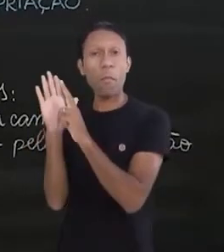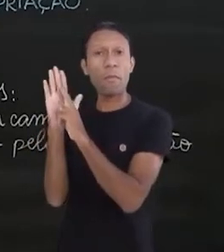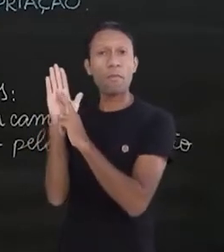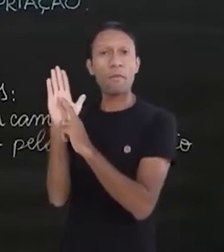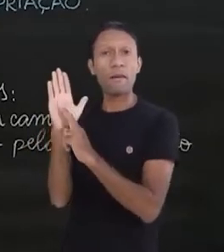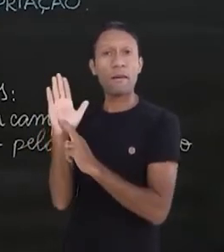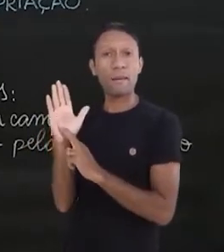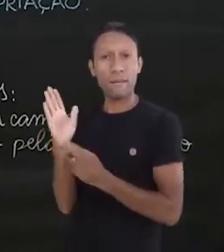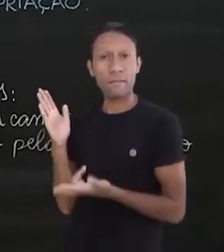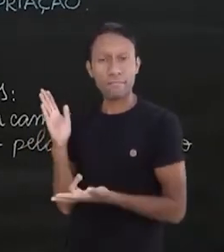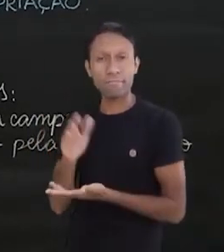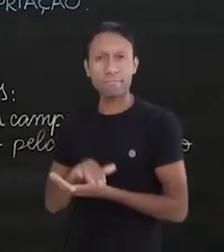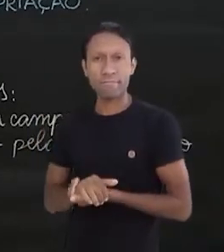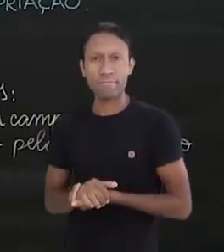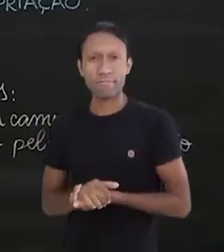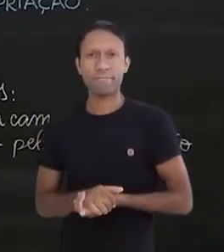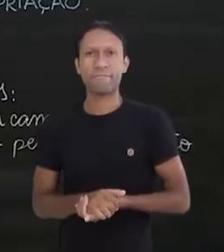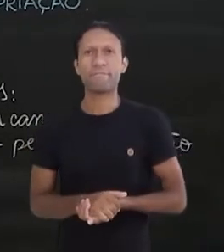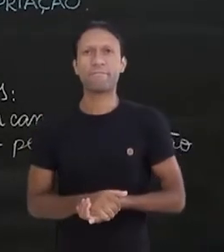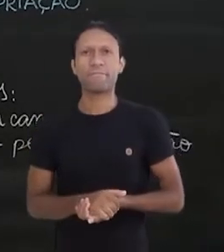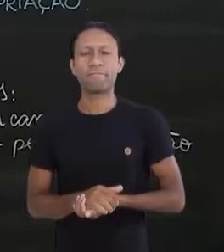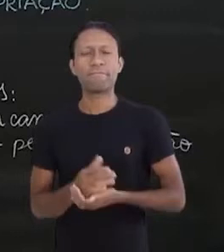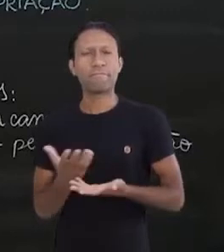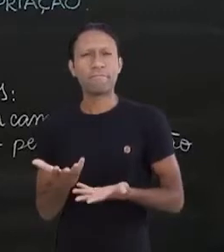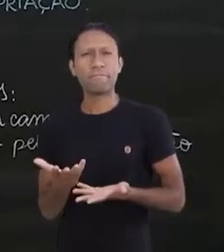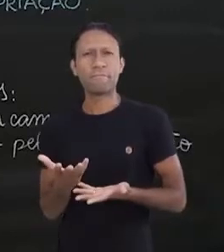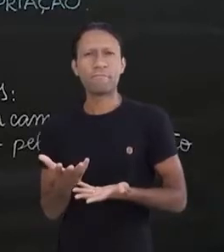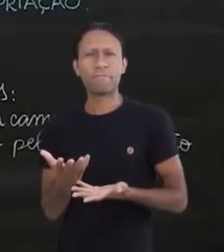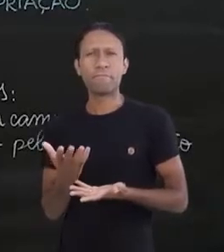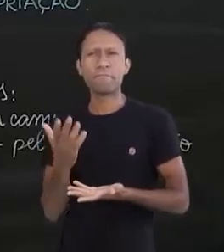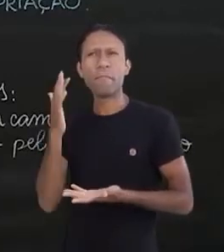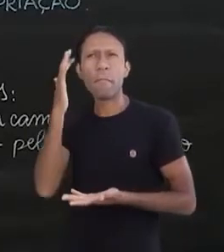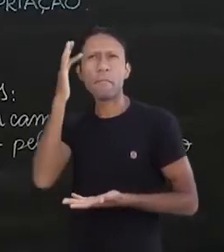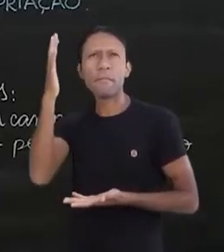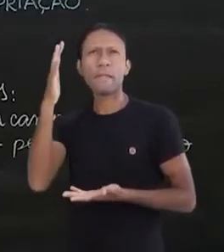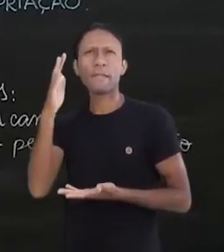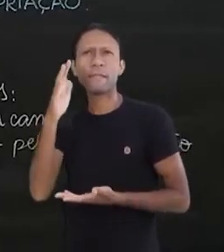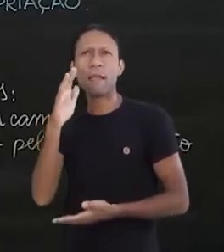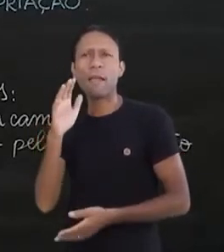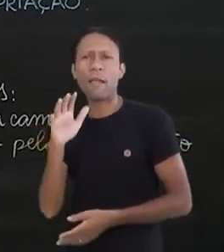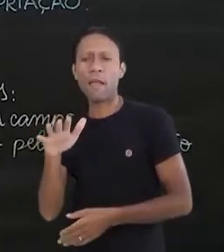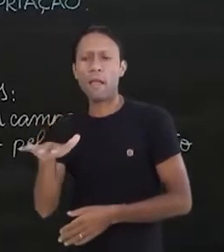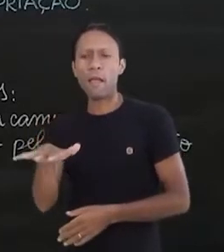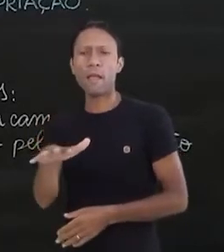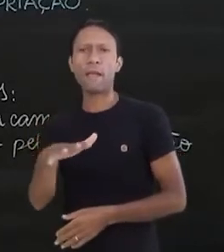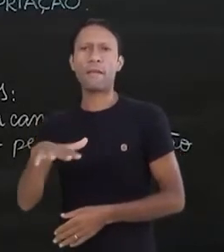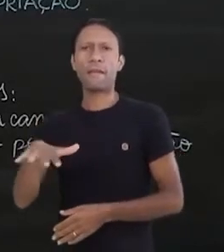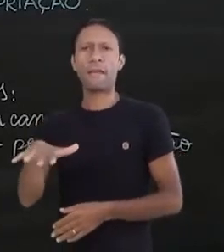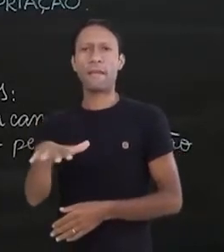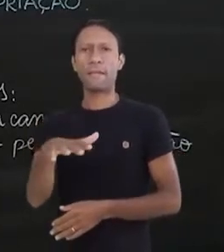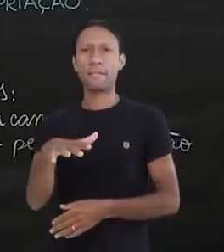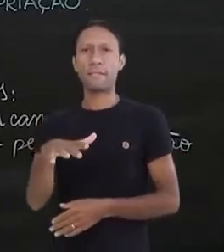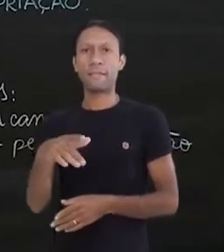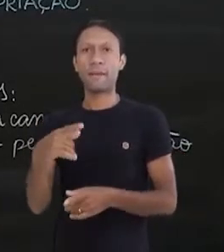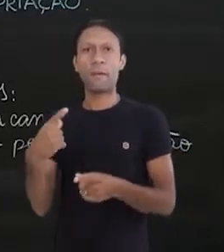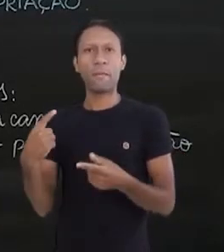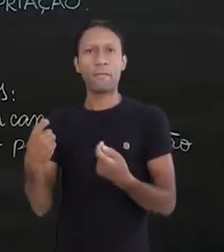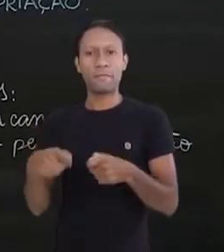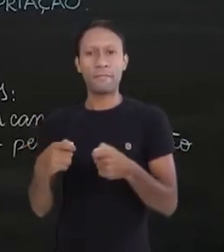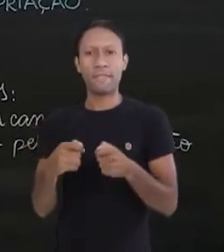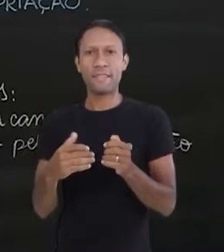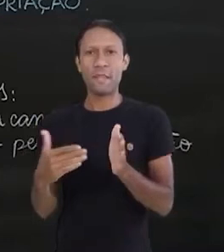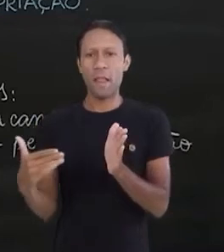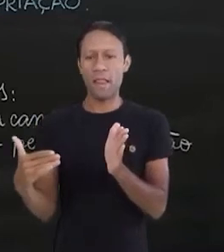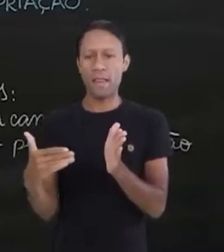tipo de critério. Então, quando a gente pensa em região, a gente precisa de uma delimitação. E